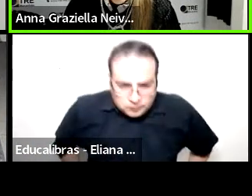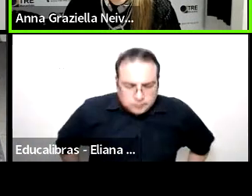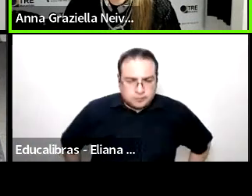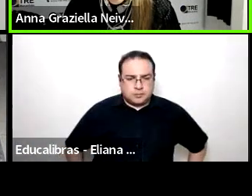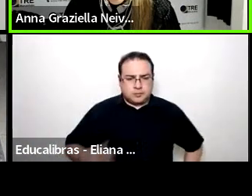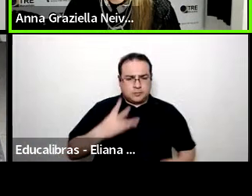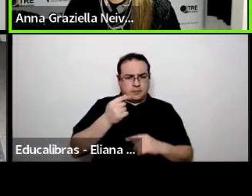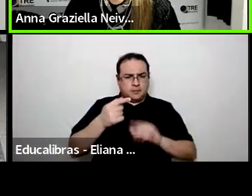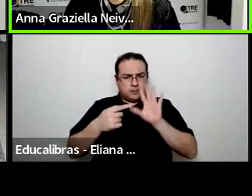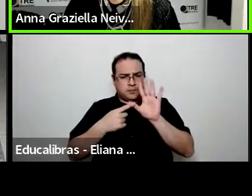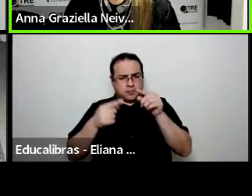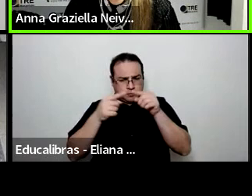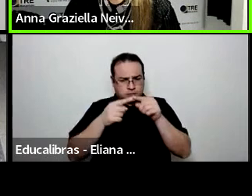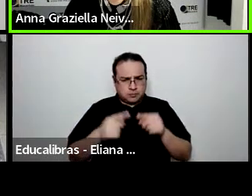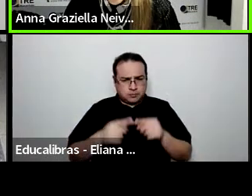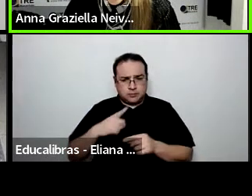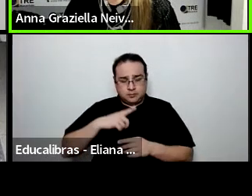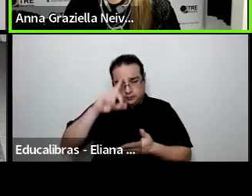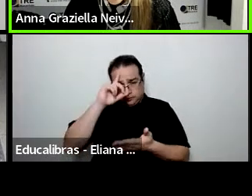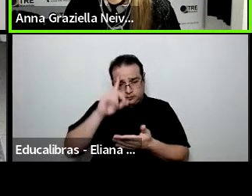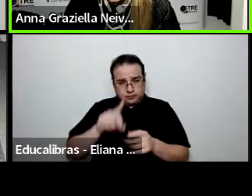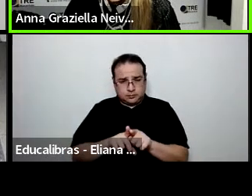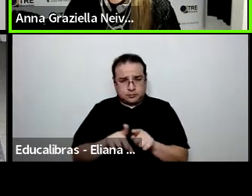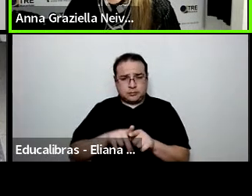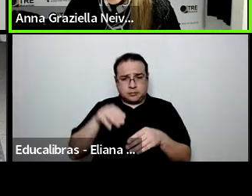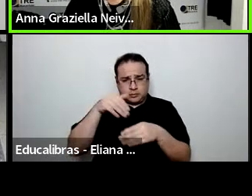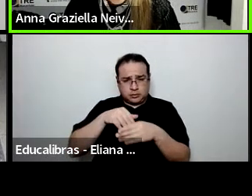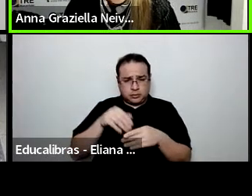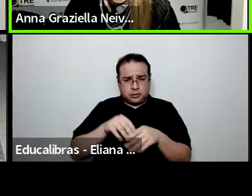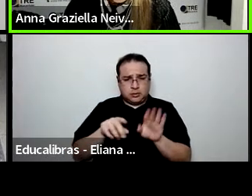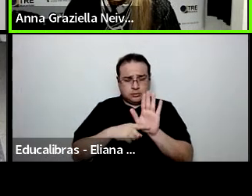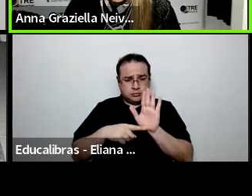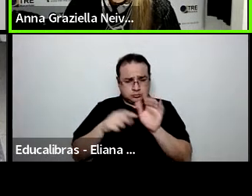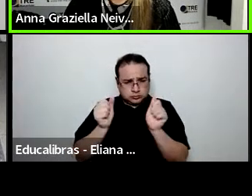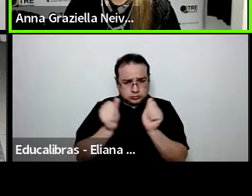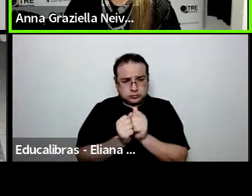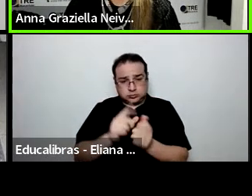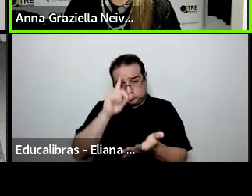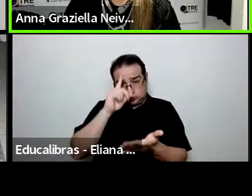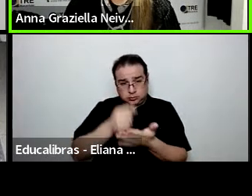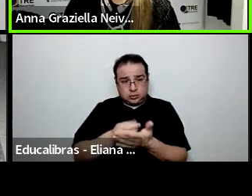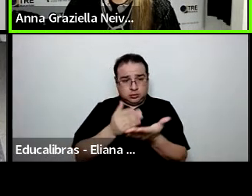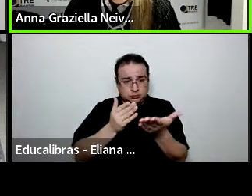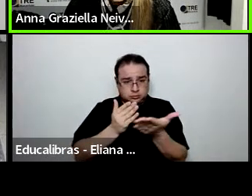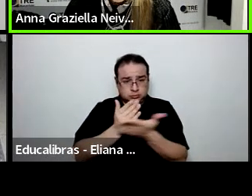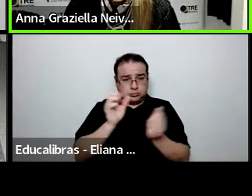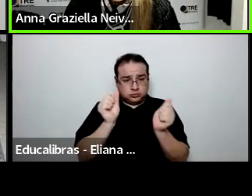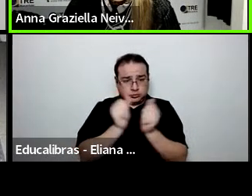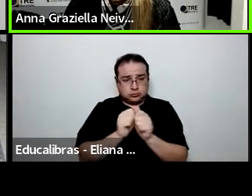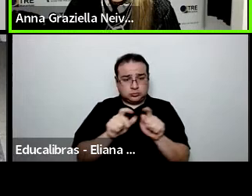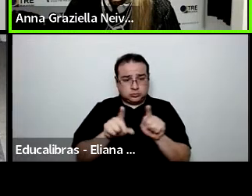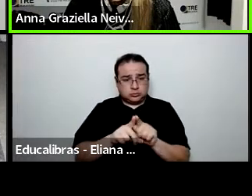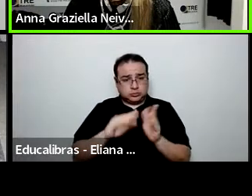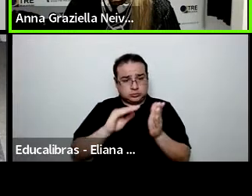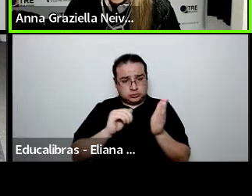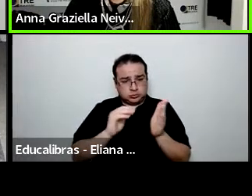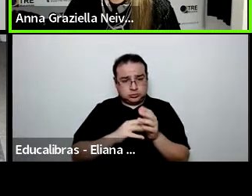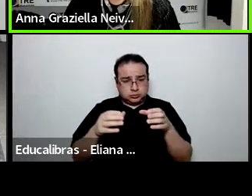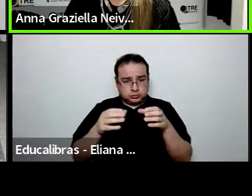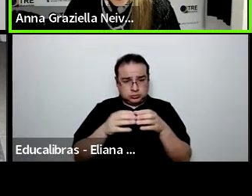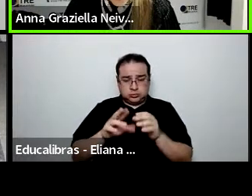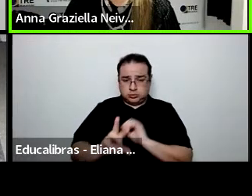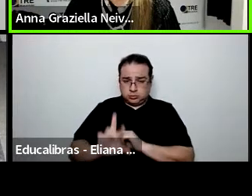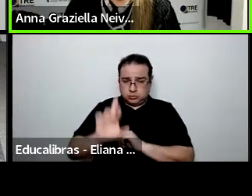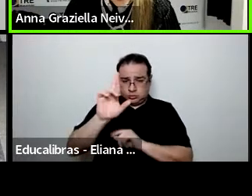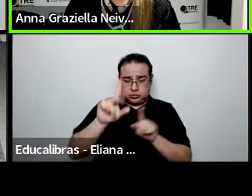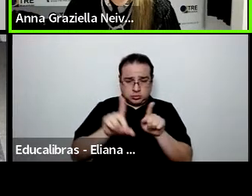sentença ele desses Direito Eleitoral a ele e já se encontra devidamente acertado e deduzido pela qualidade da